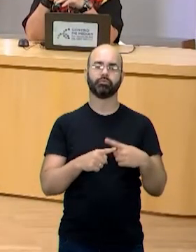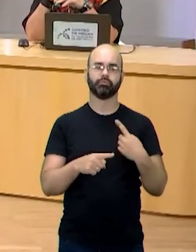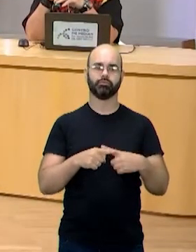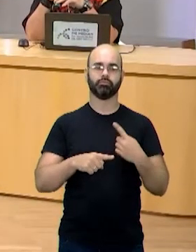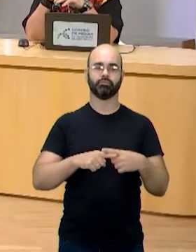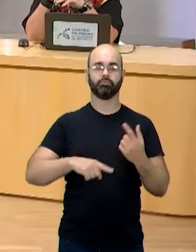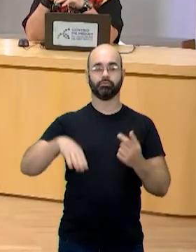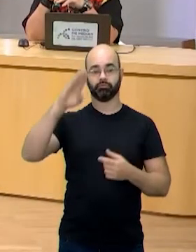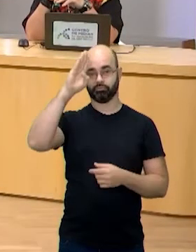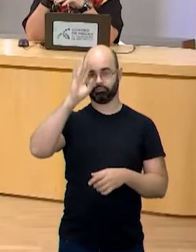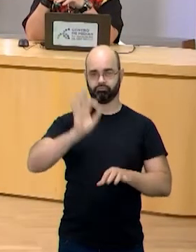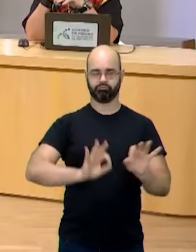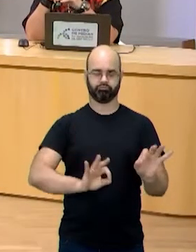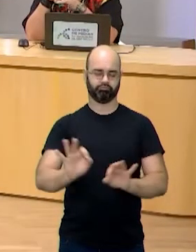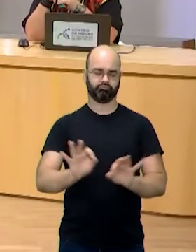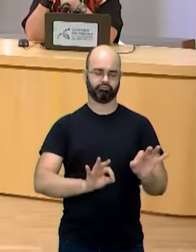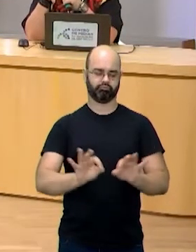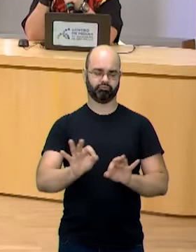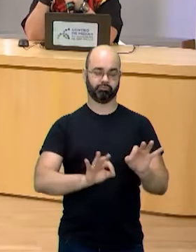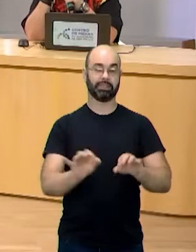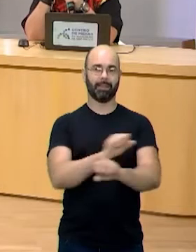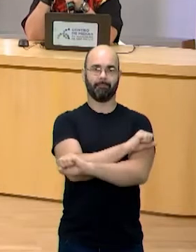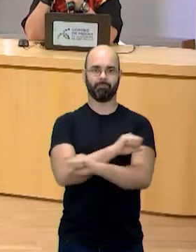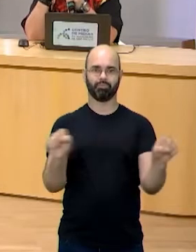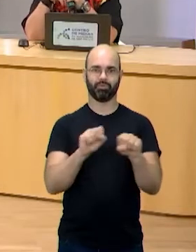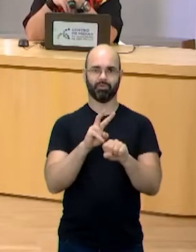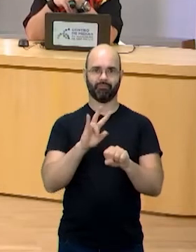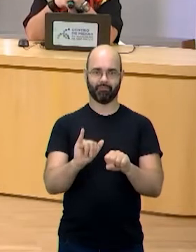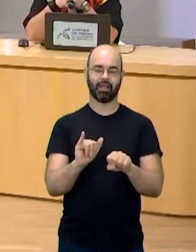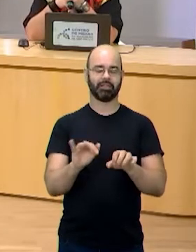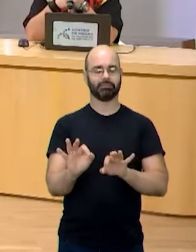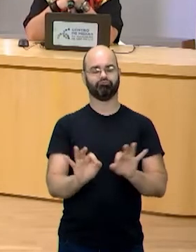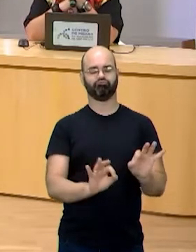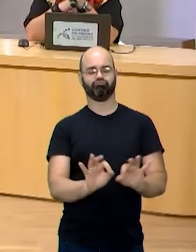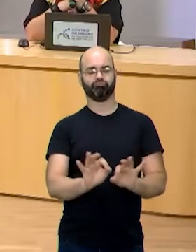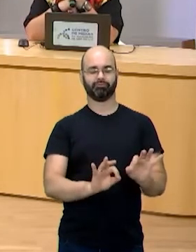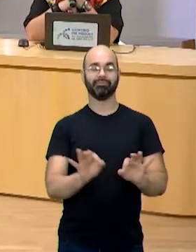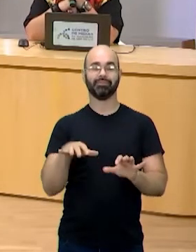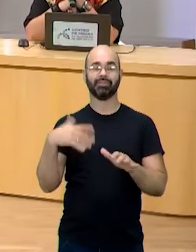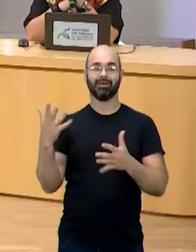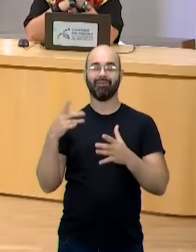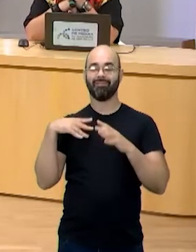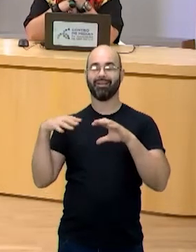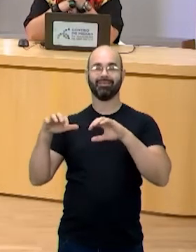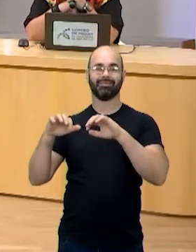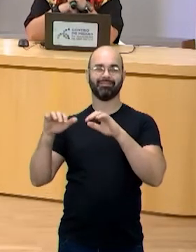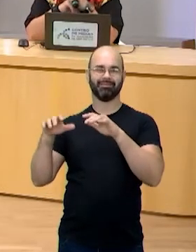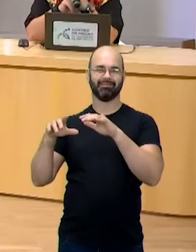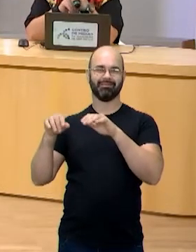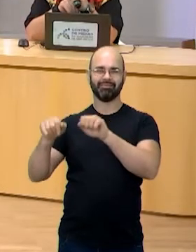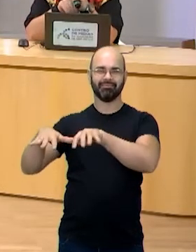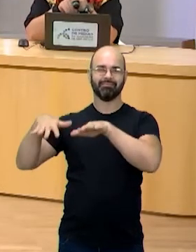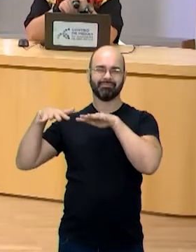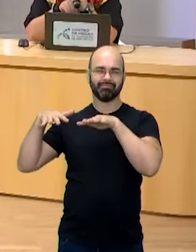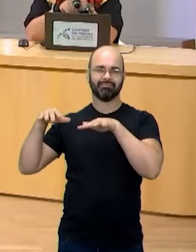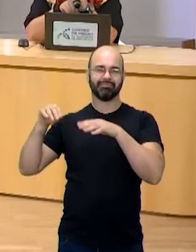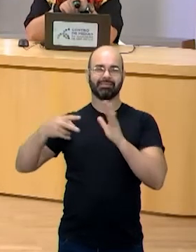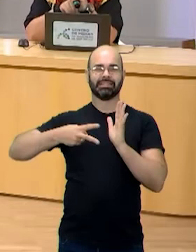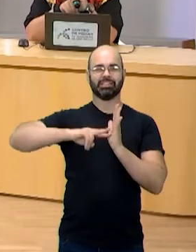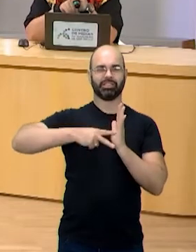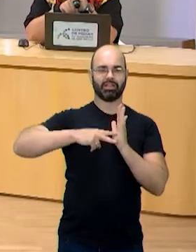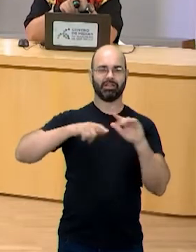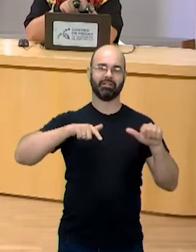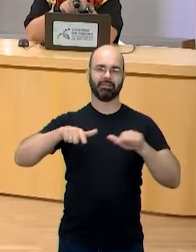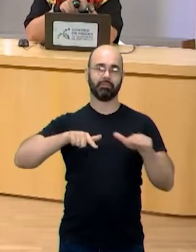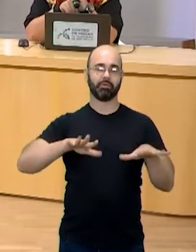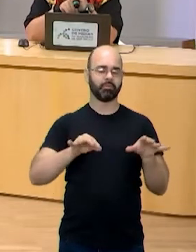estava armando a bomba num Puma para explodir durante um comício sindical trabalhista. Só que ele errou